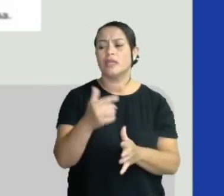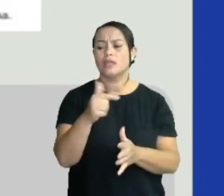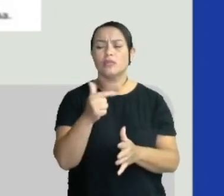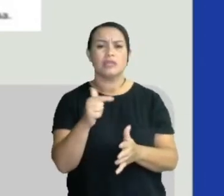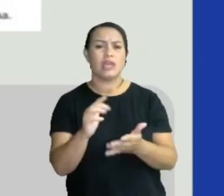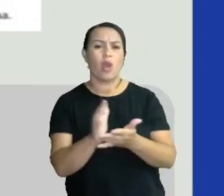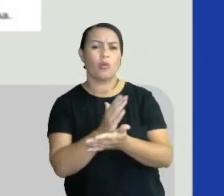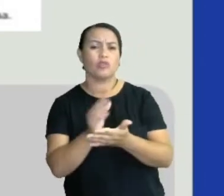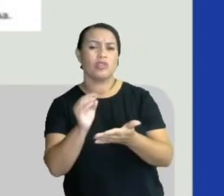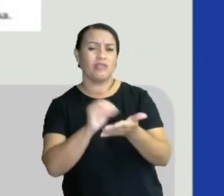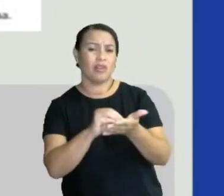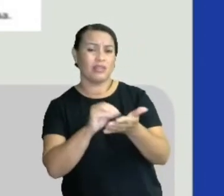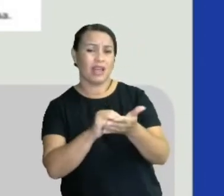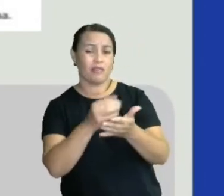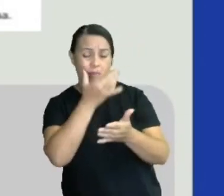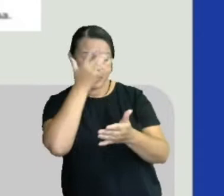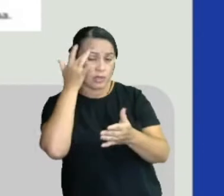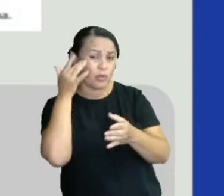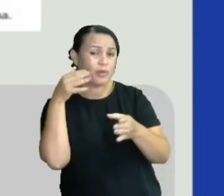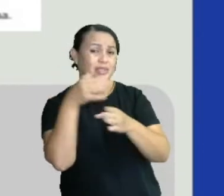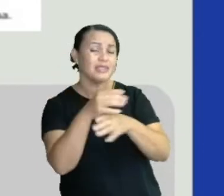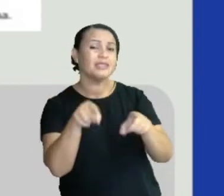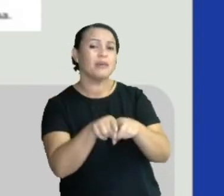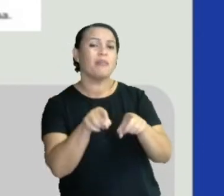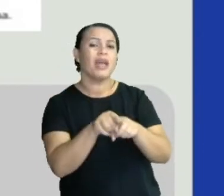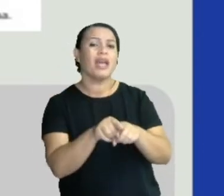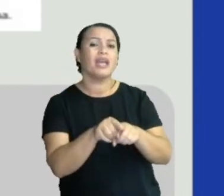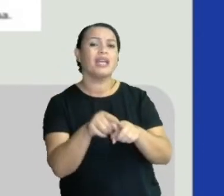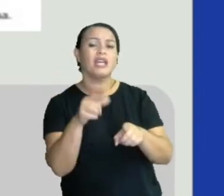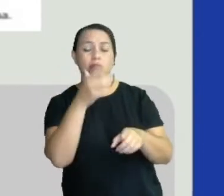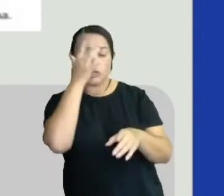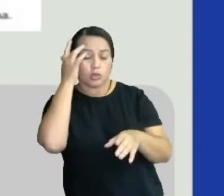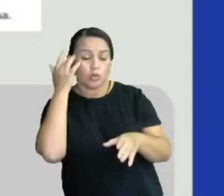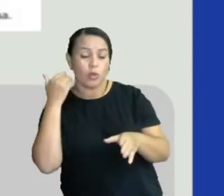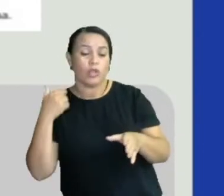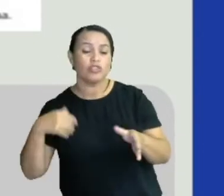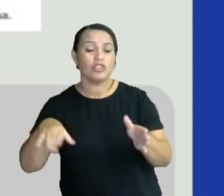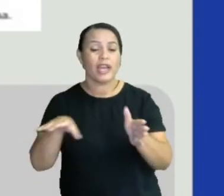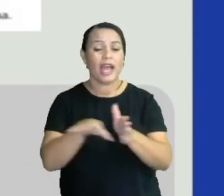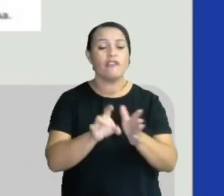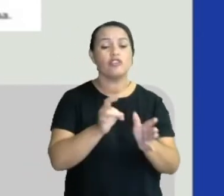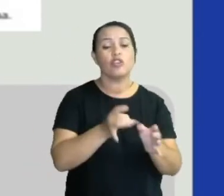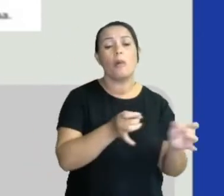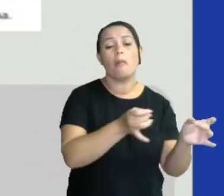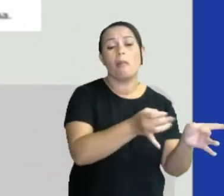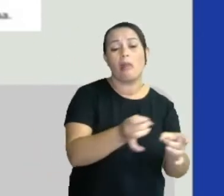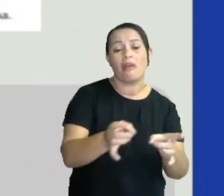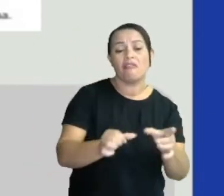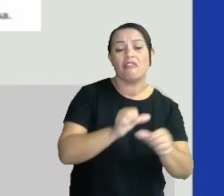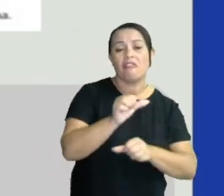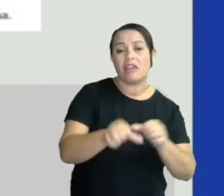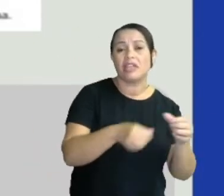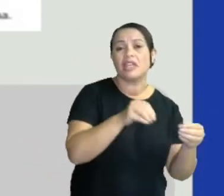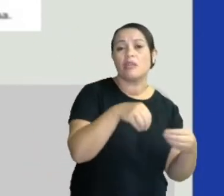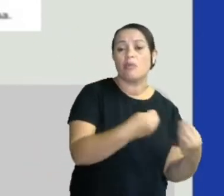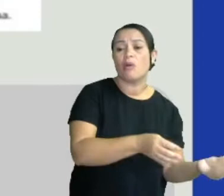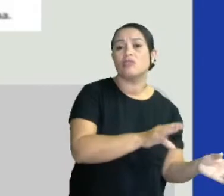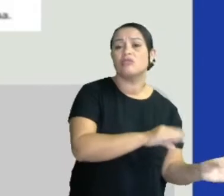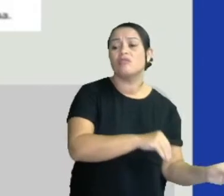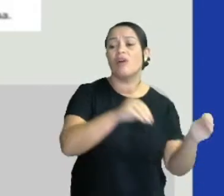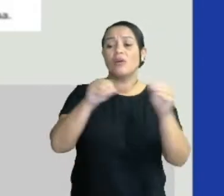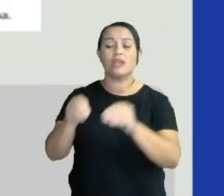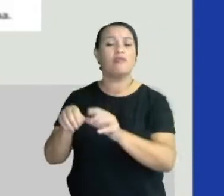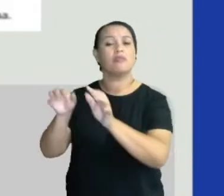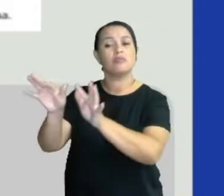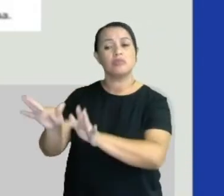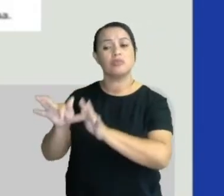equipadas, não eram bem habitadas. As pessoas vinham para as trocas comerciais e voltavam para os seus feudos, que era onde se davam